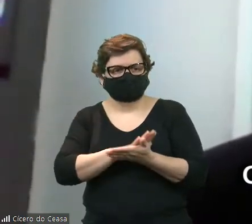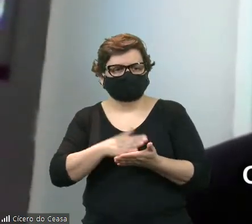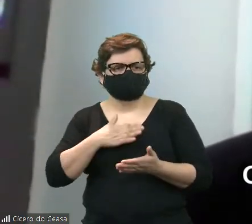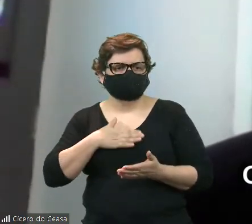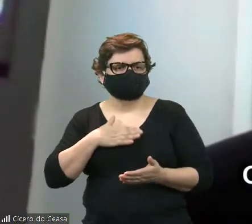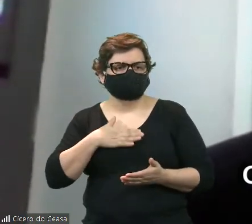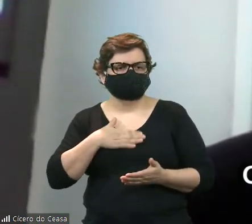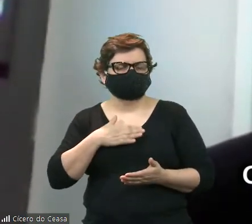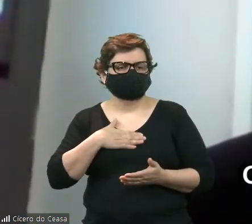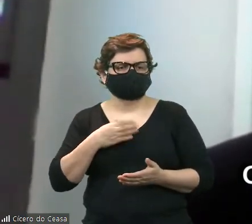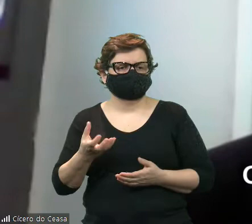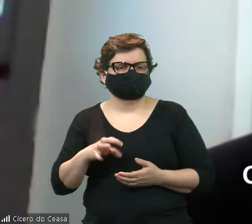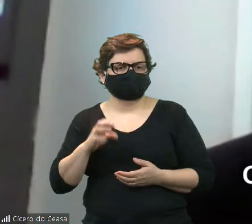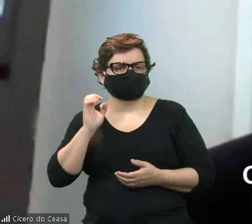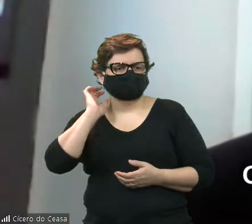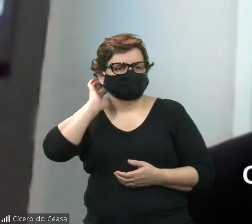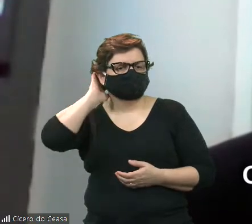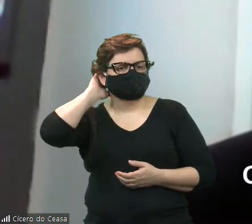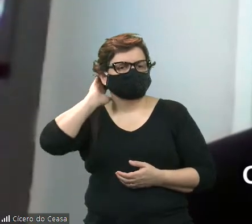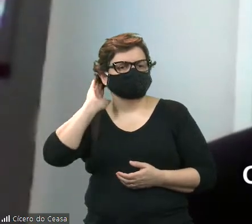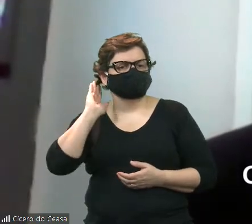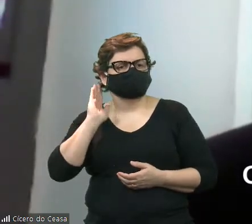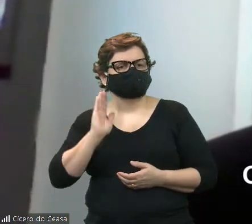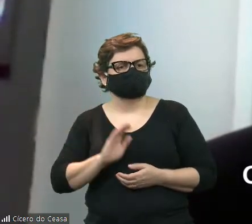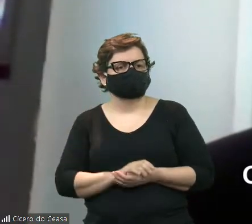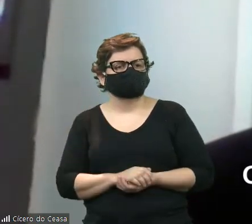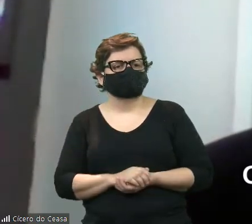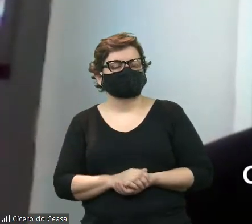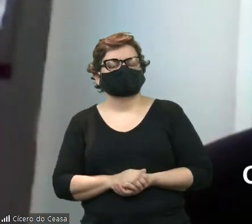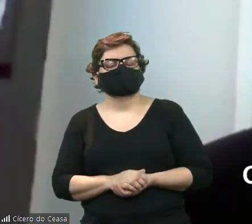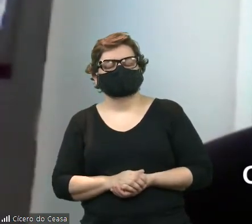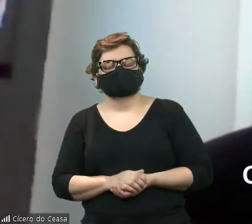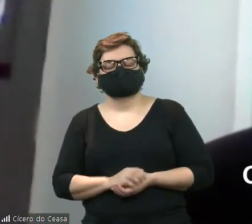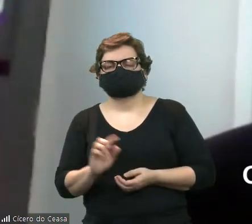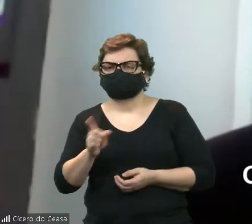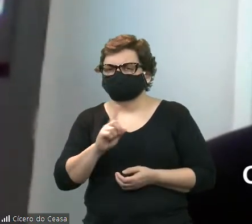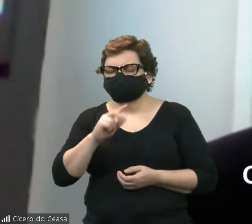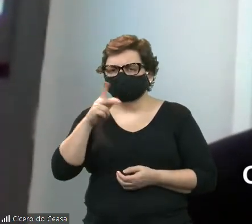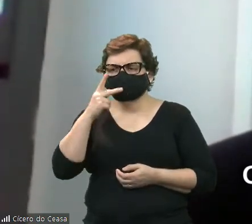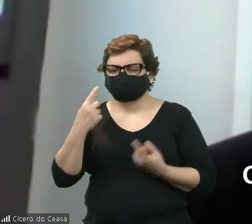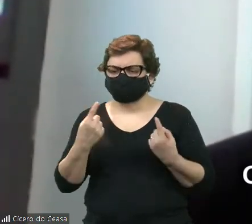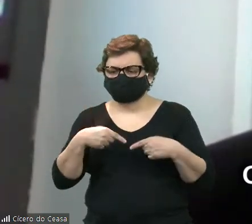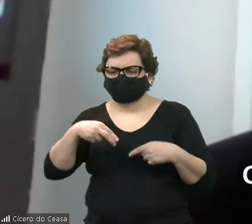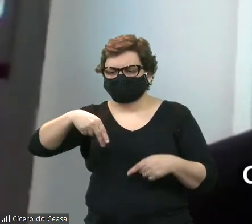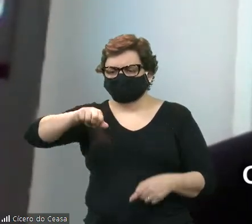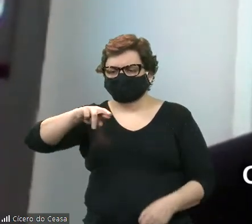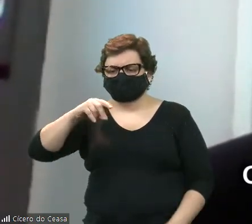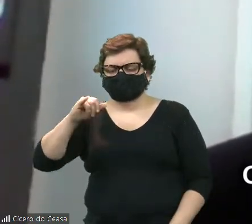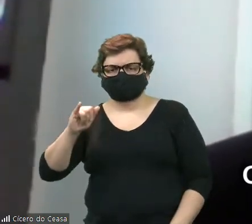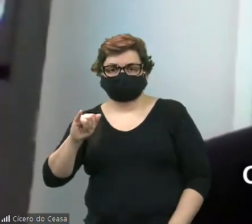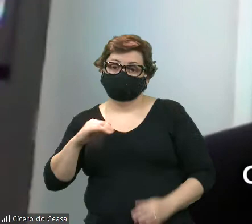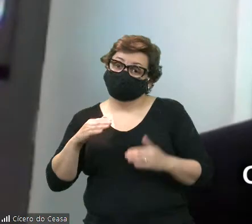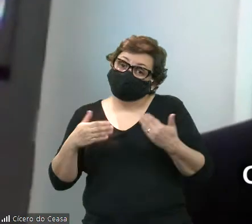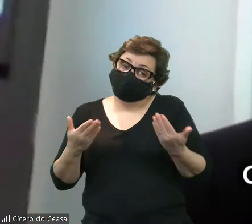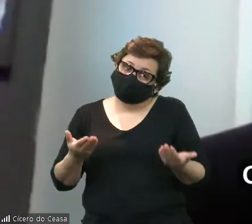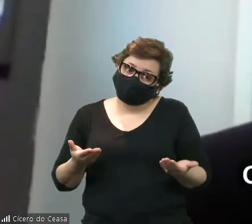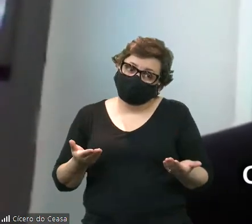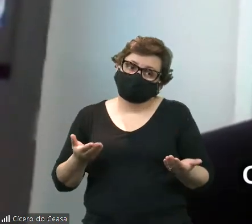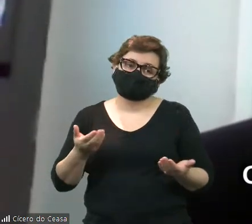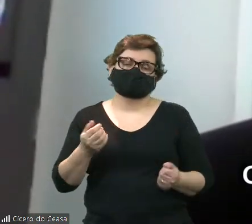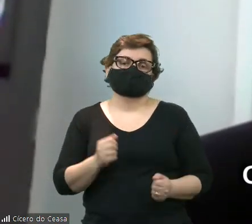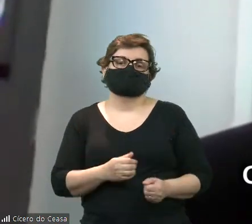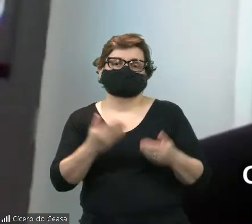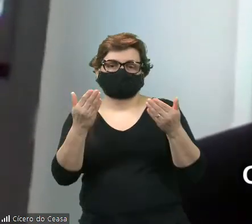eu sei o quanto caminha e é procurado por servidores e secretários. Então, diante